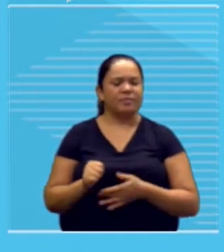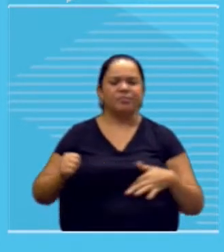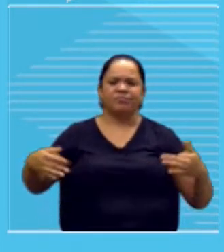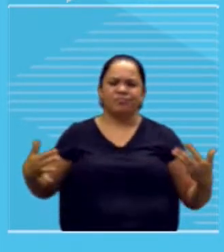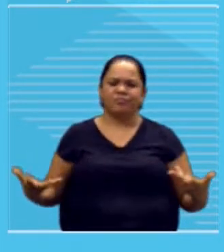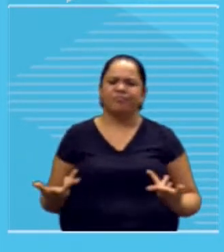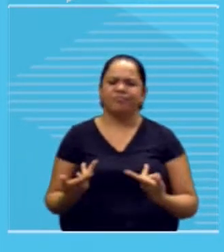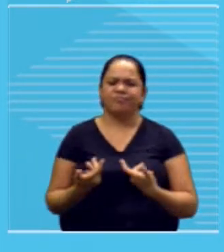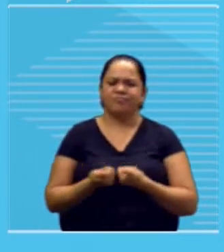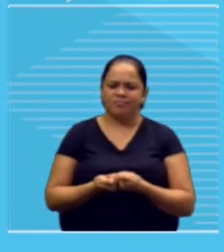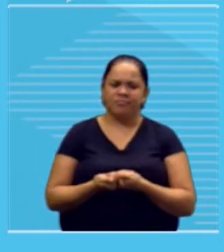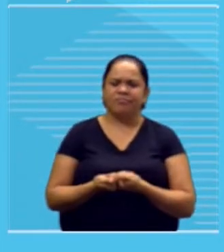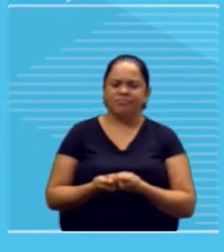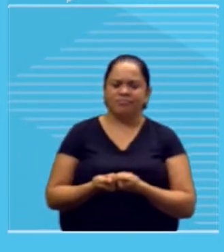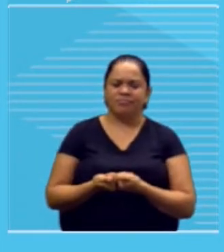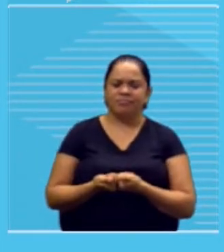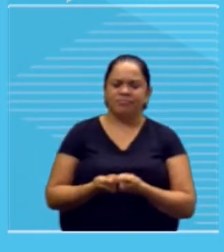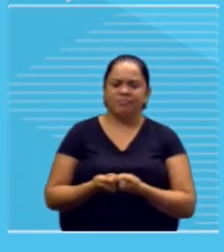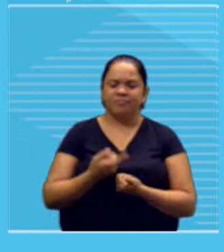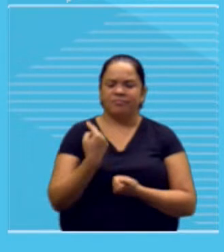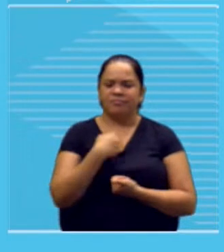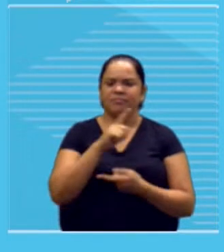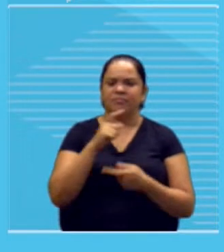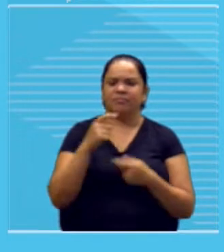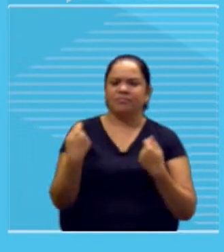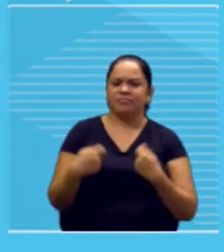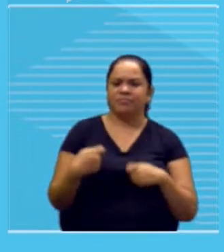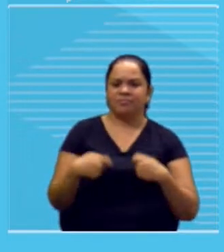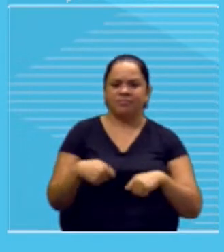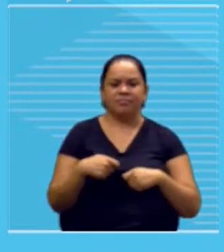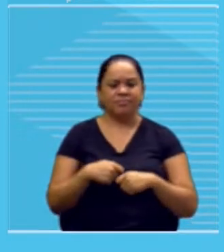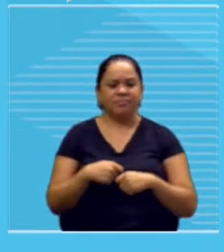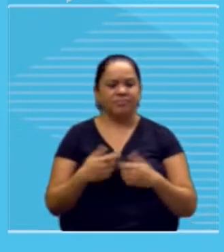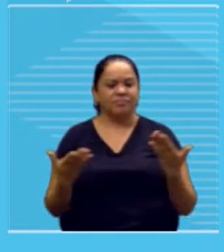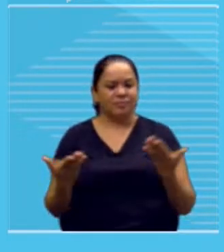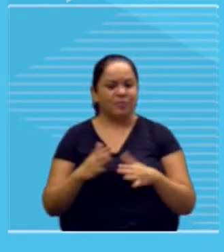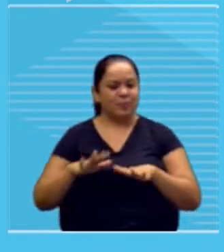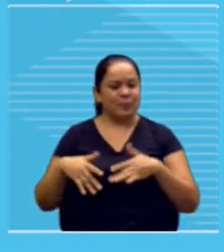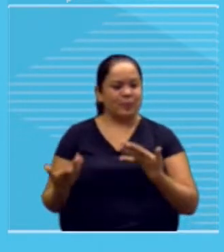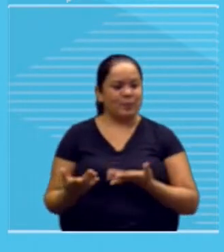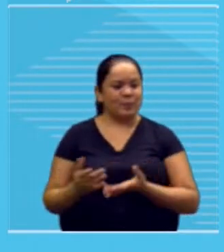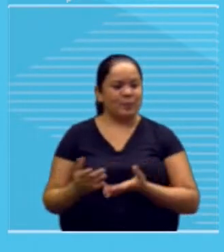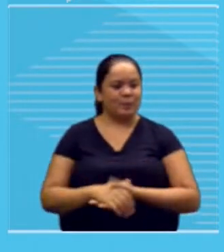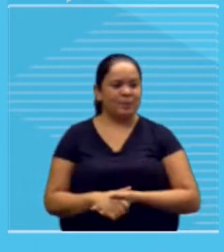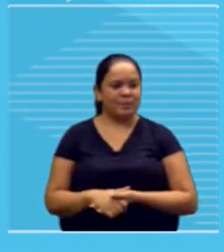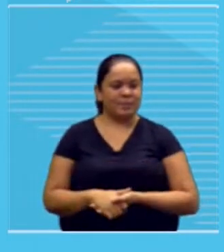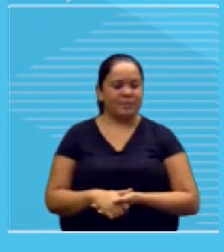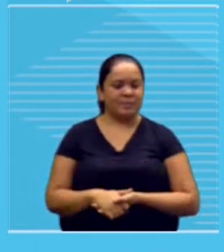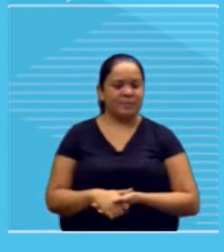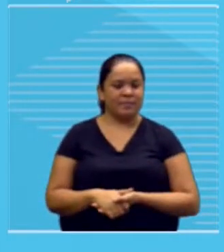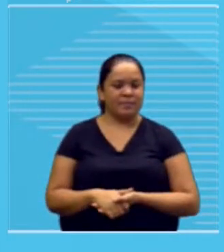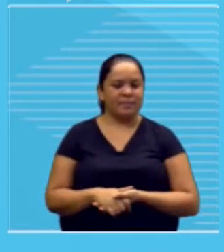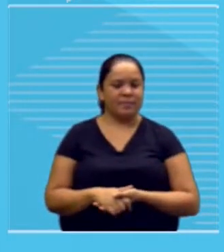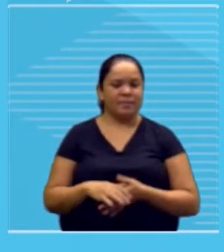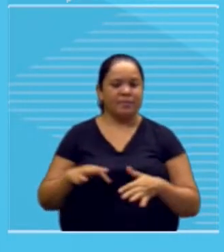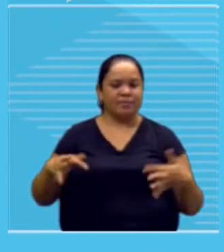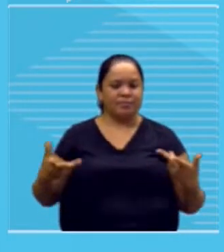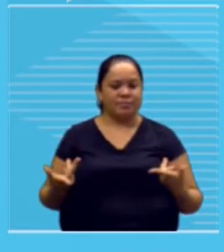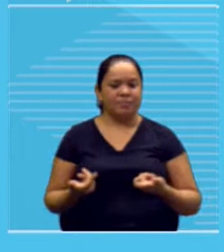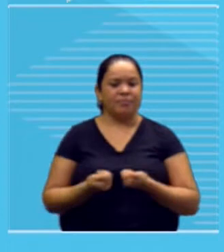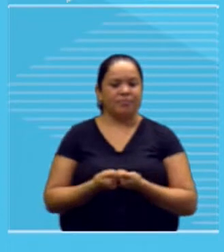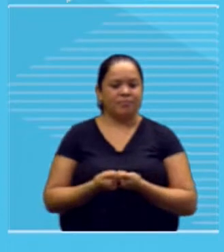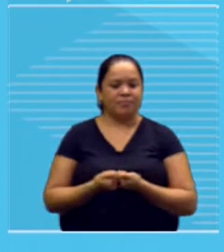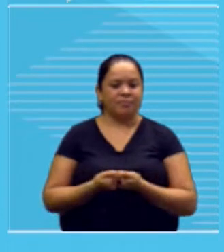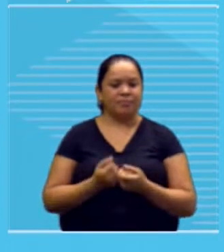Qual é a habilidade que nós iremos enfocar no Encontro de hoje Fala aí para gente galerinha habilidade do encontro de hoje